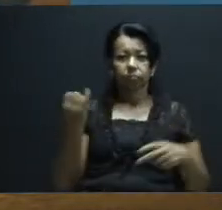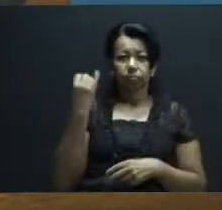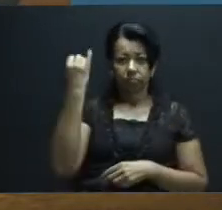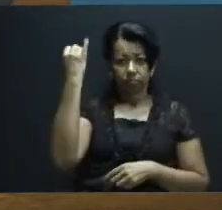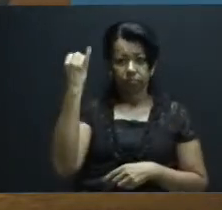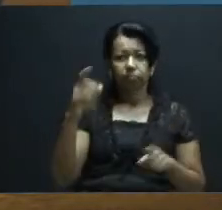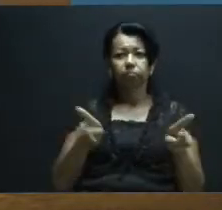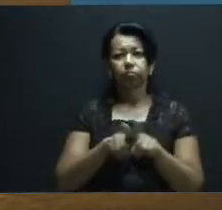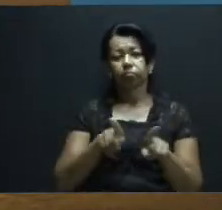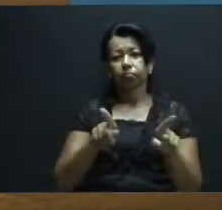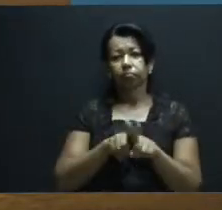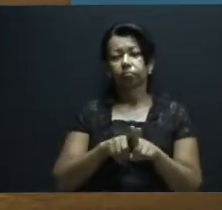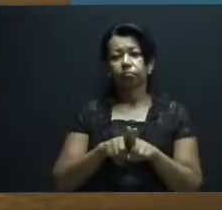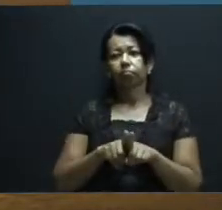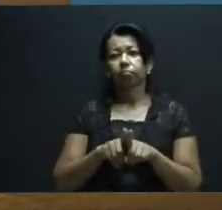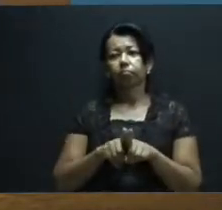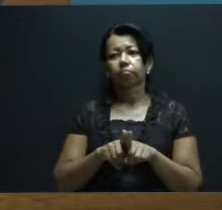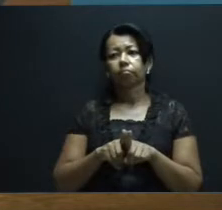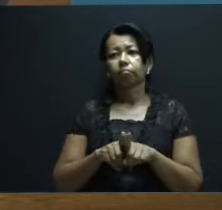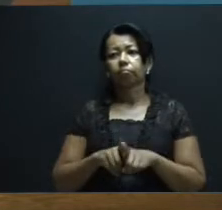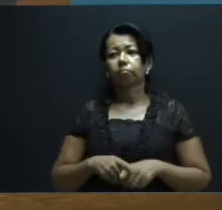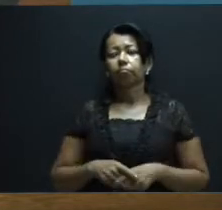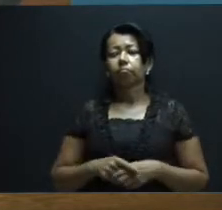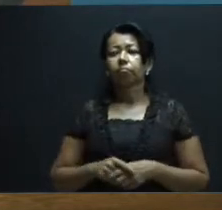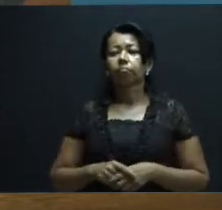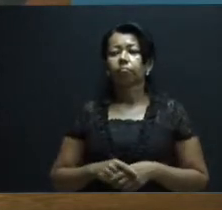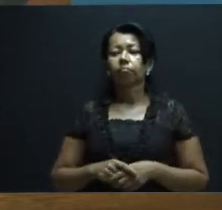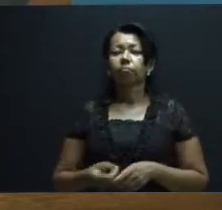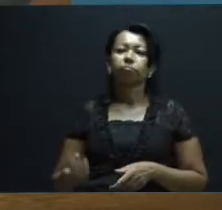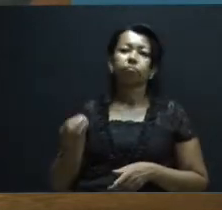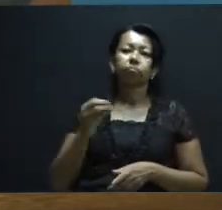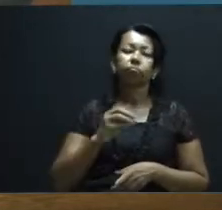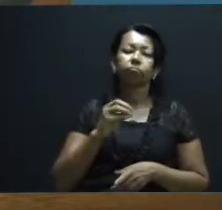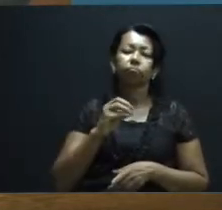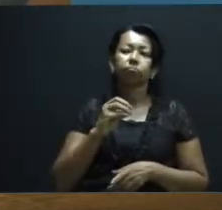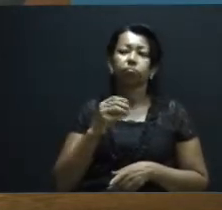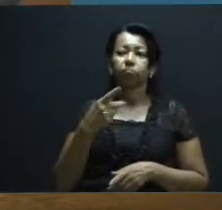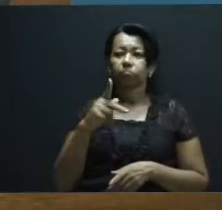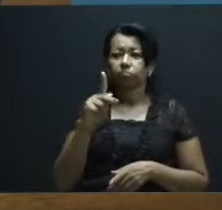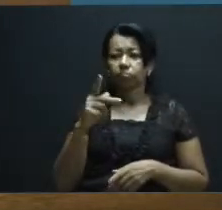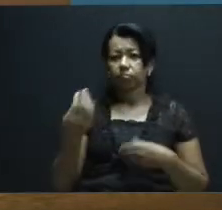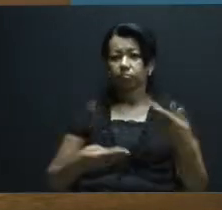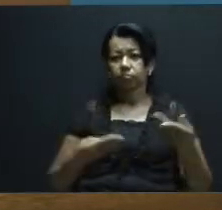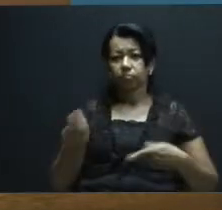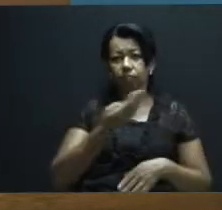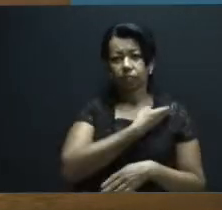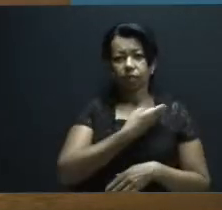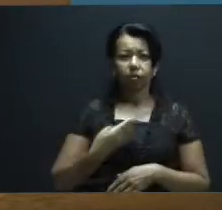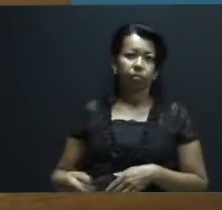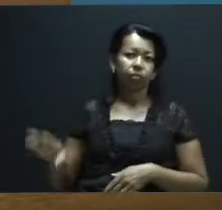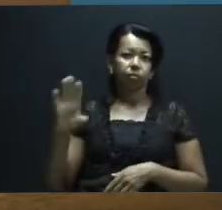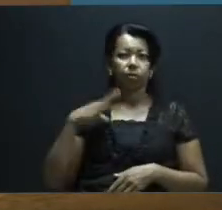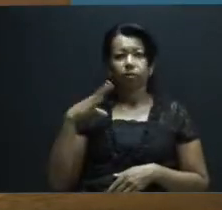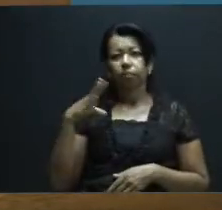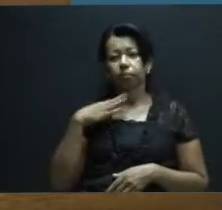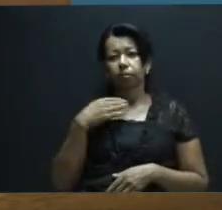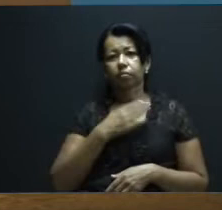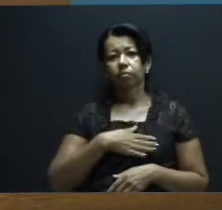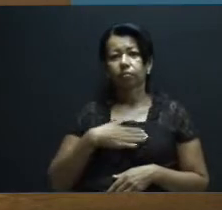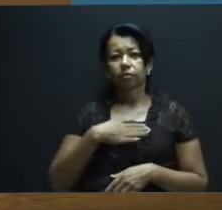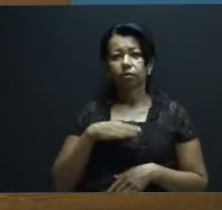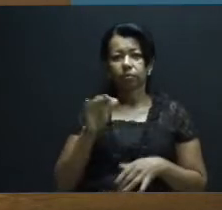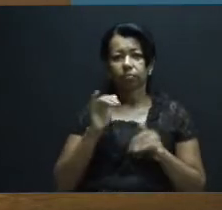sobre a recomposição dos servidores públicos municipais isso eu gostaria muito de